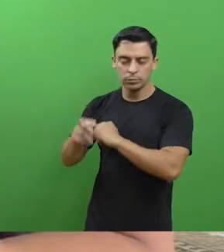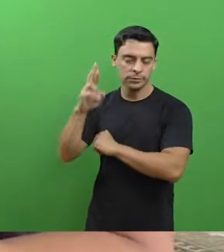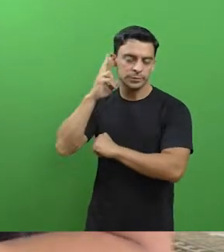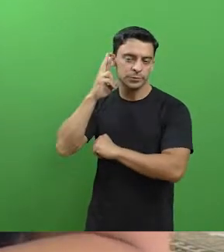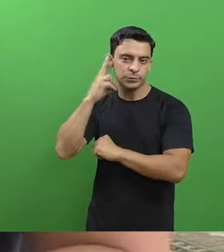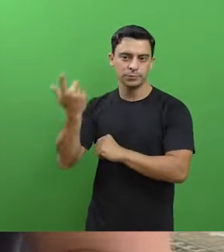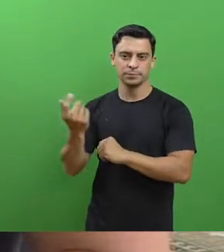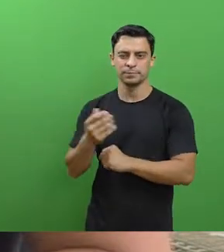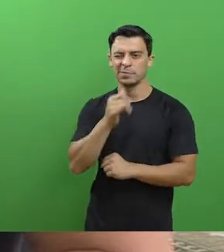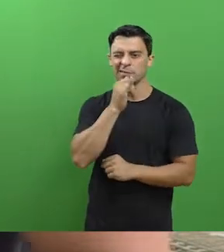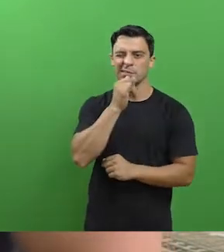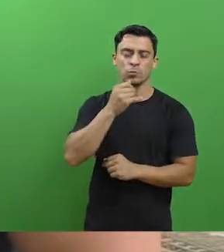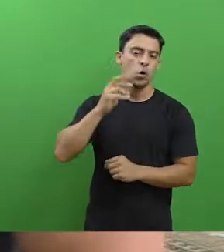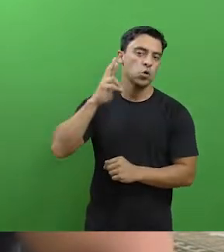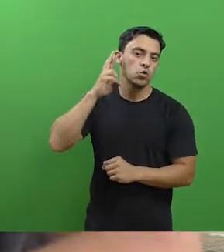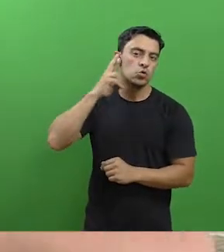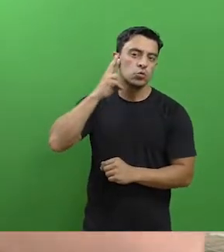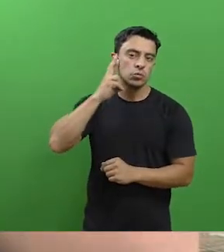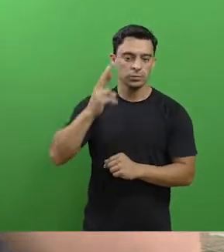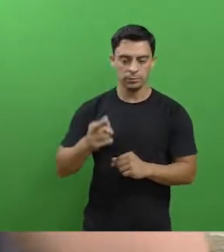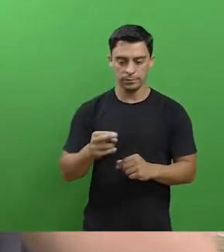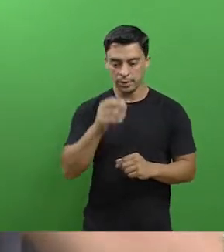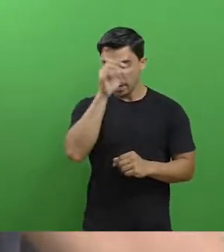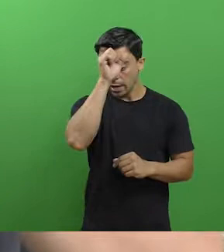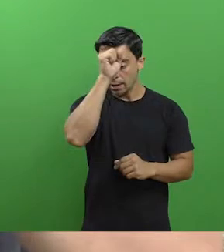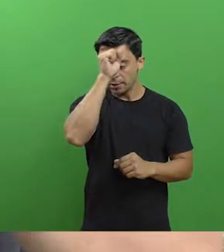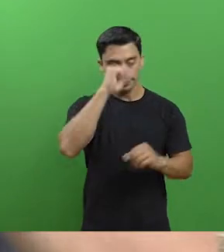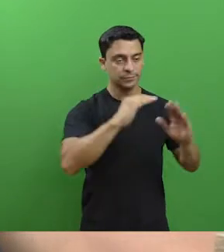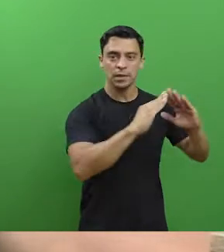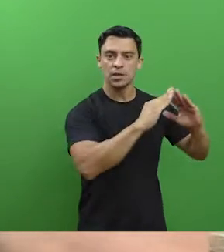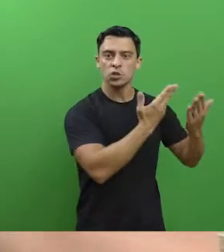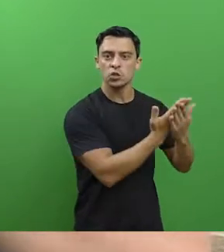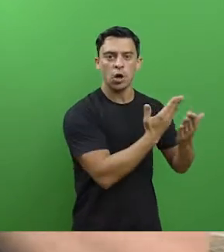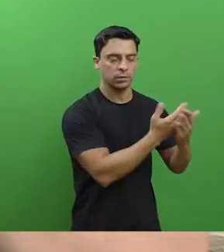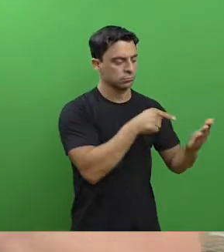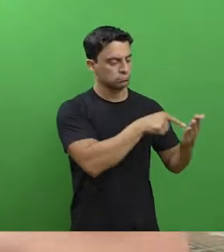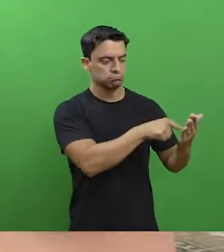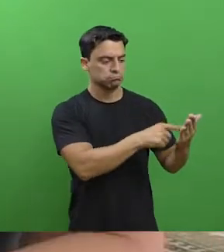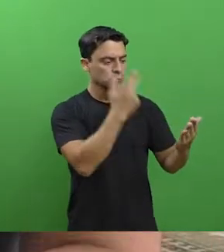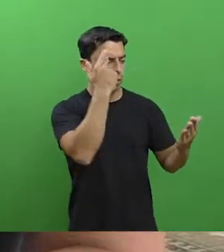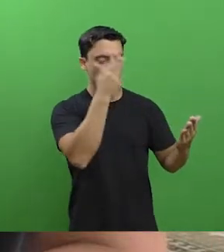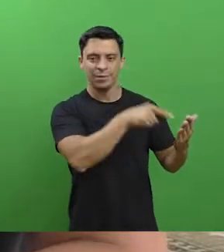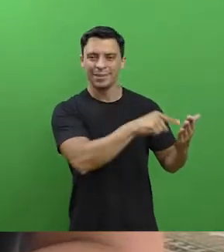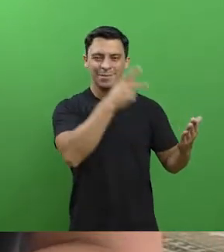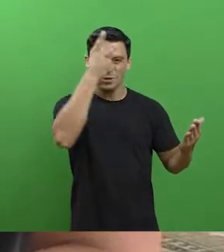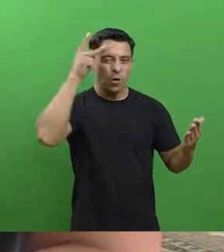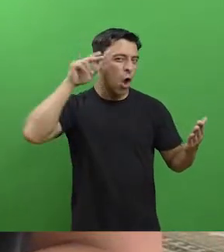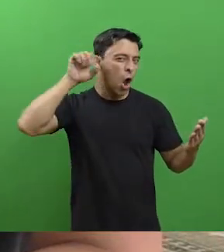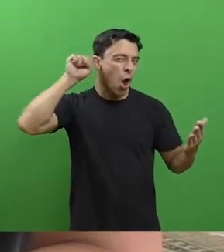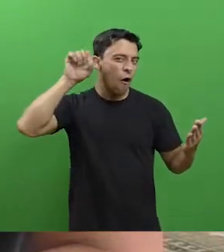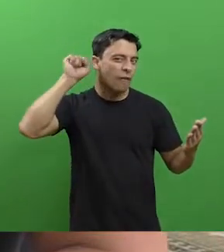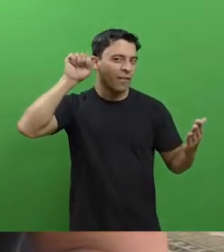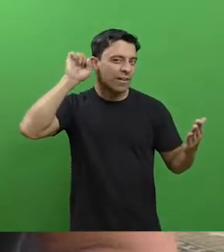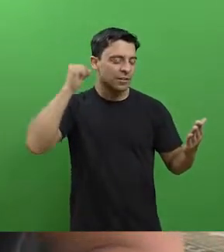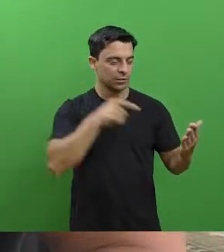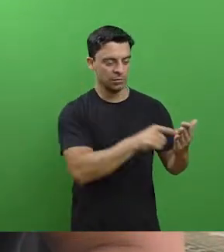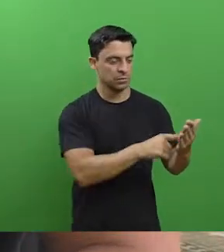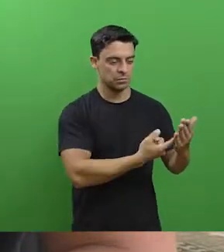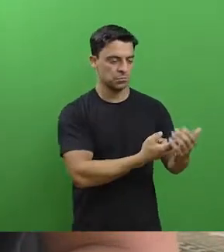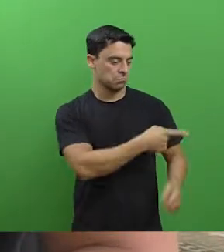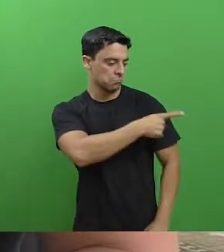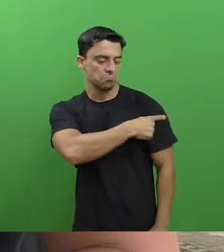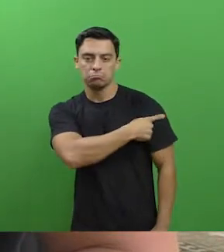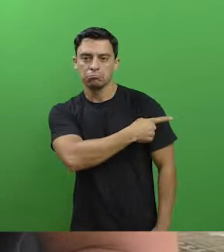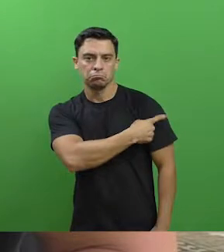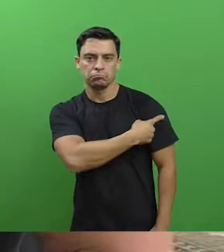ele vai na escola junto com os ouvintes. Daí lá nos ouvintes, nas séries iniciais, ou desde a educação